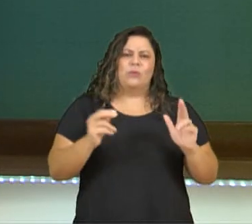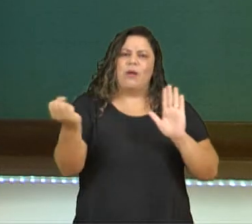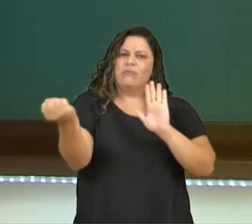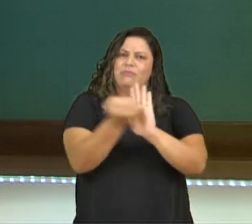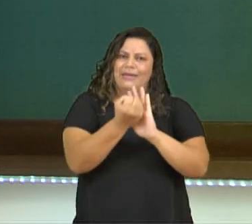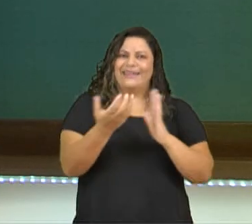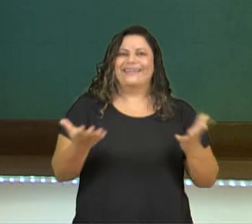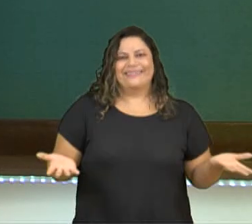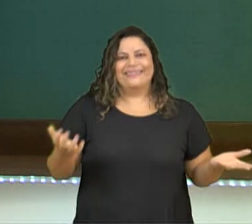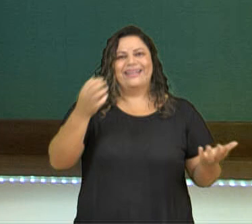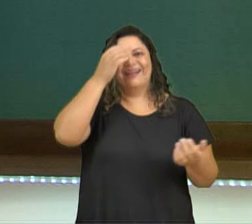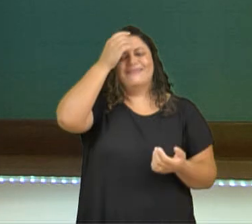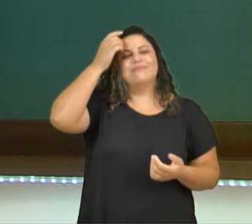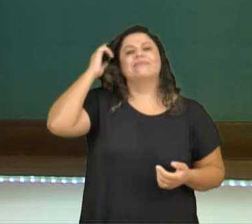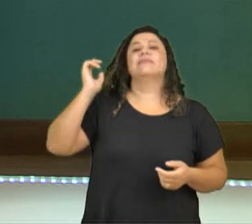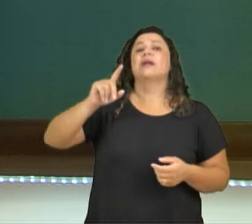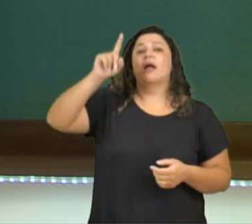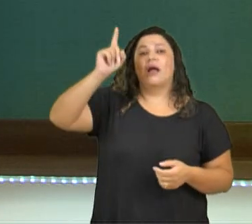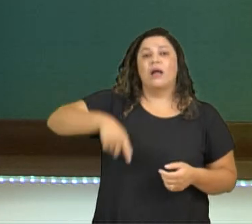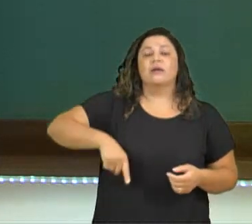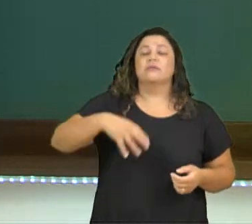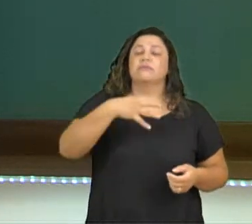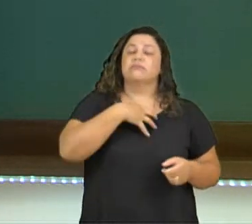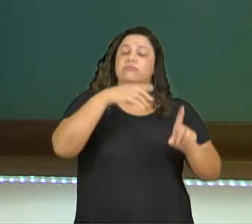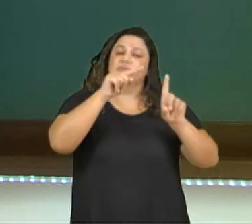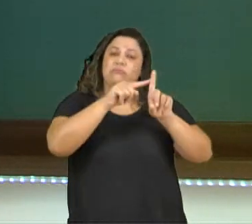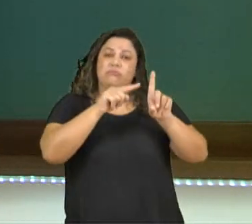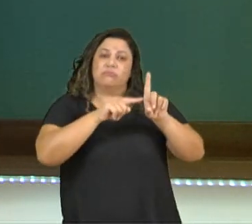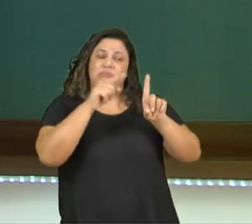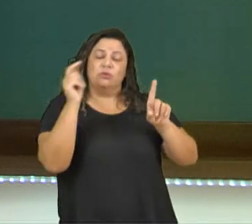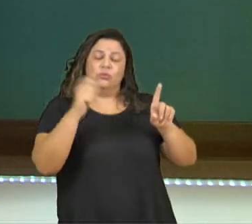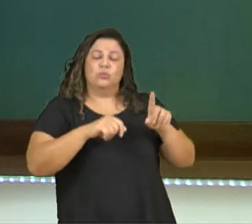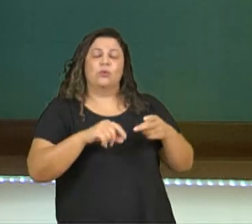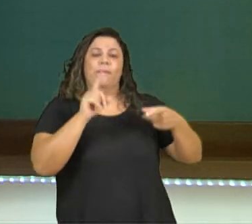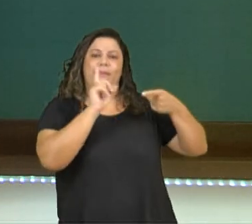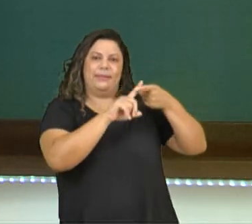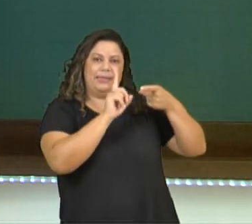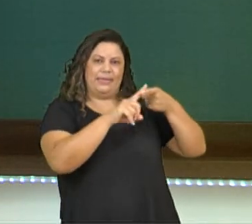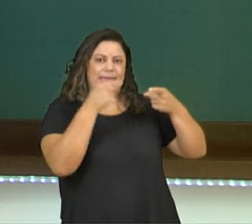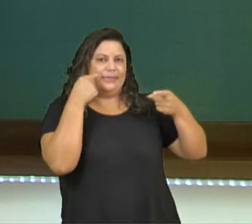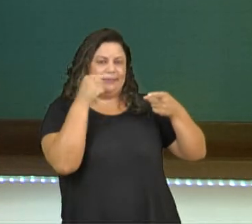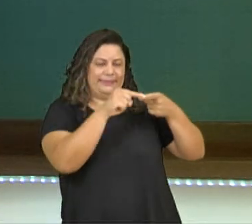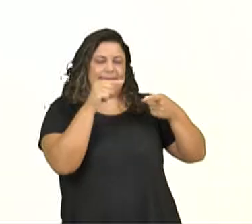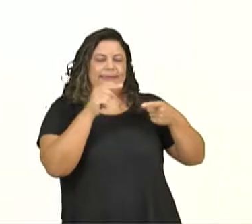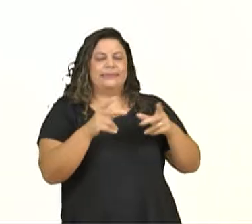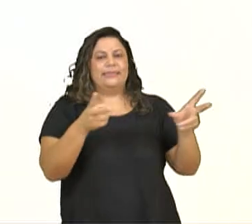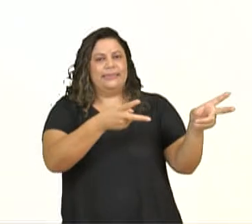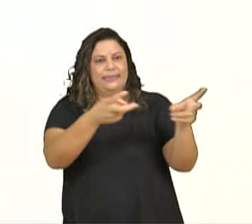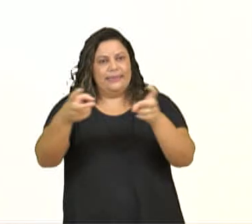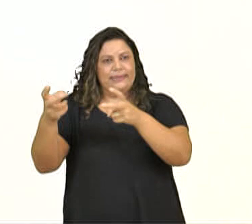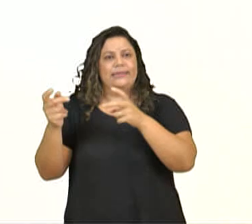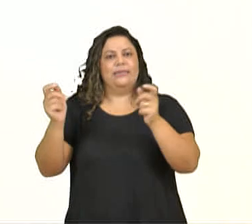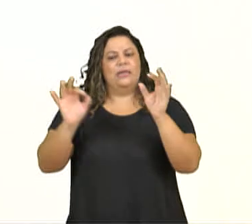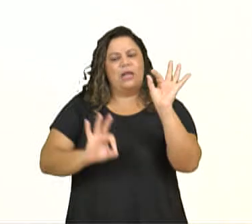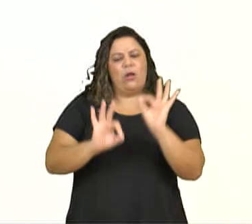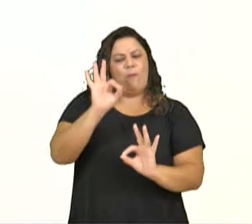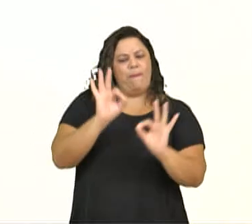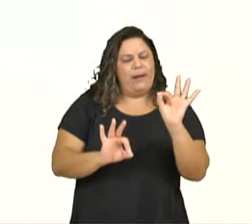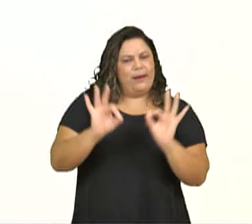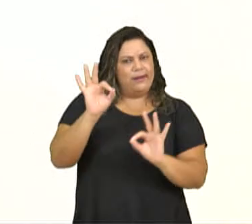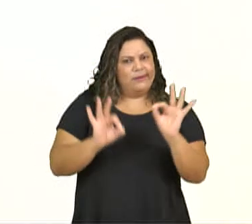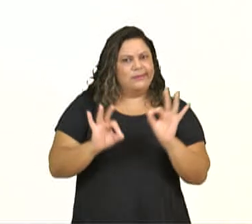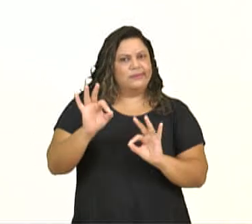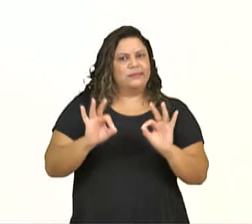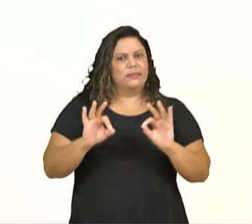marca. É aí que nós temos este tipo de obsolescência, que conforme você visualiza na tela, é a obsolescência planejada, que